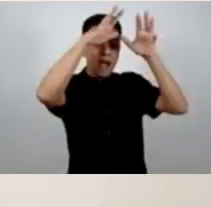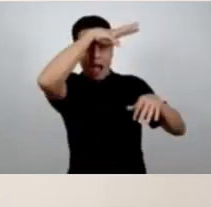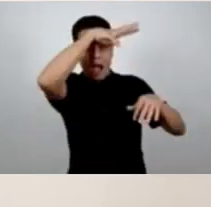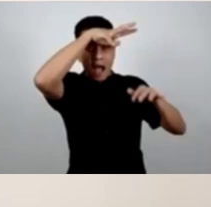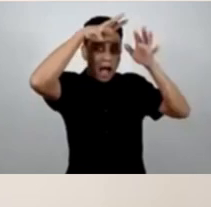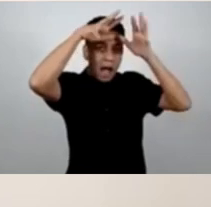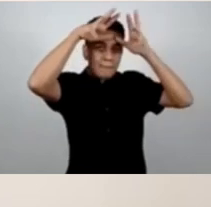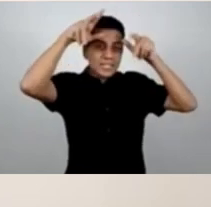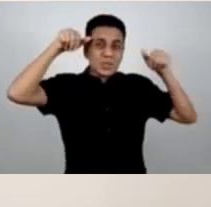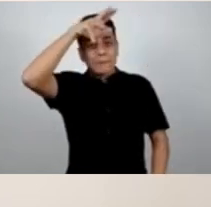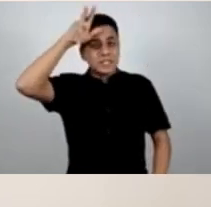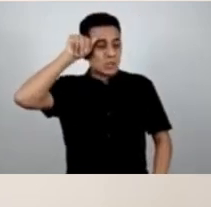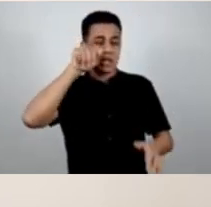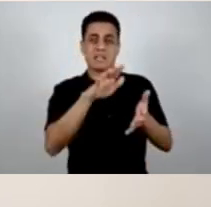tudo